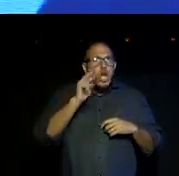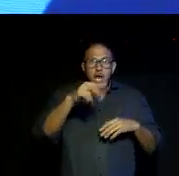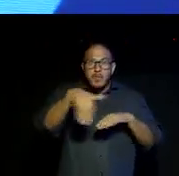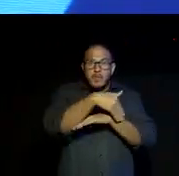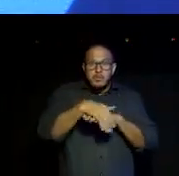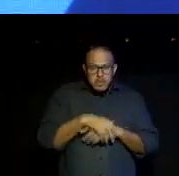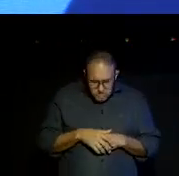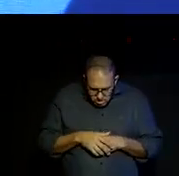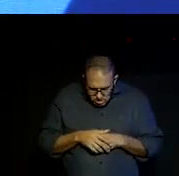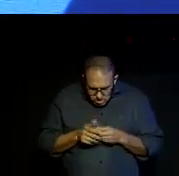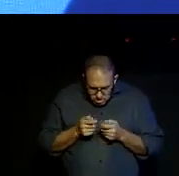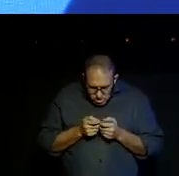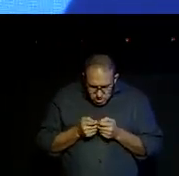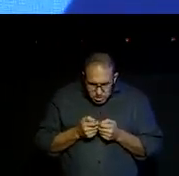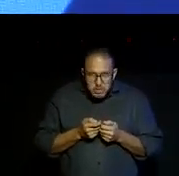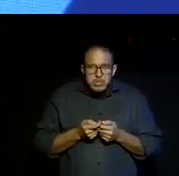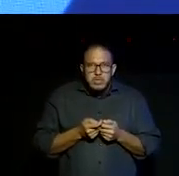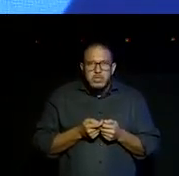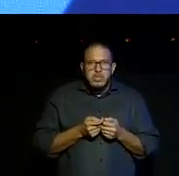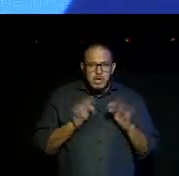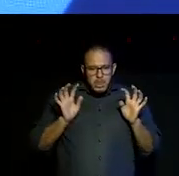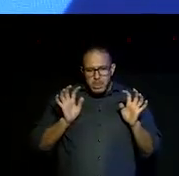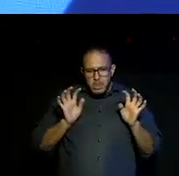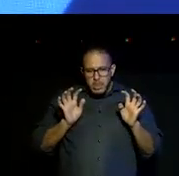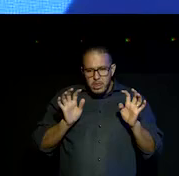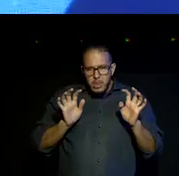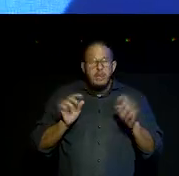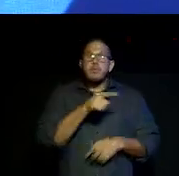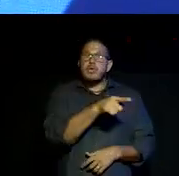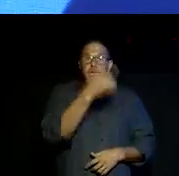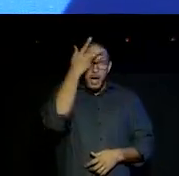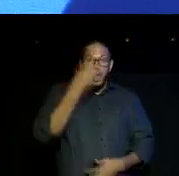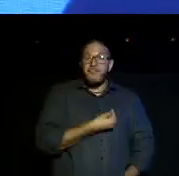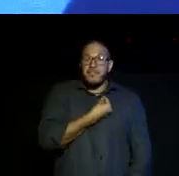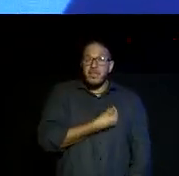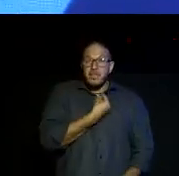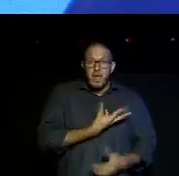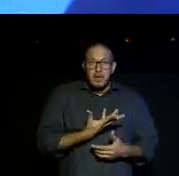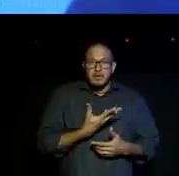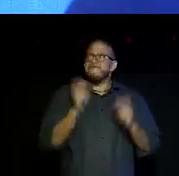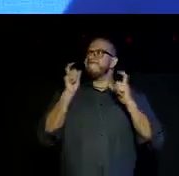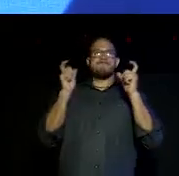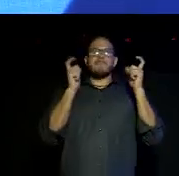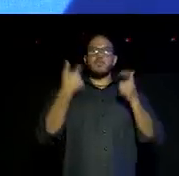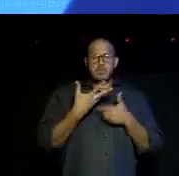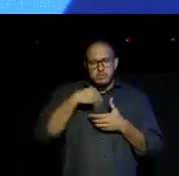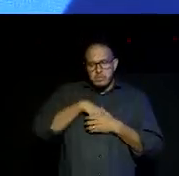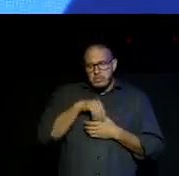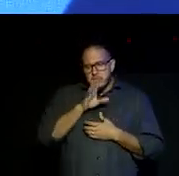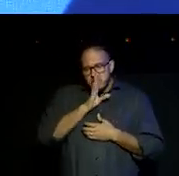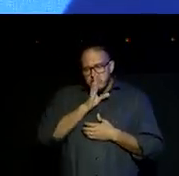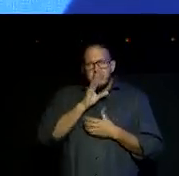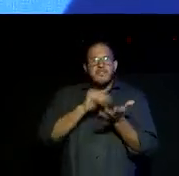meio da rua, elas estão desdobradas, porque a sua vida não tem pegada suficiente para ele se manter dentro dela. E, portanto,